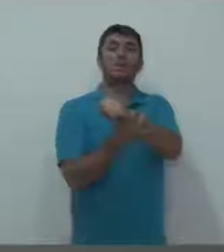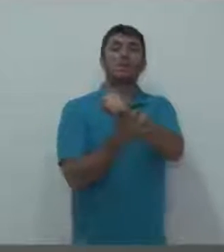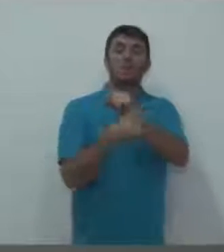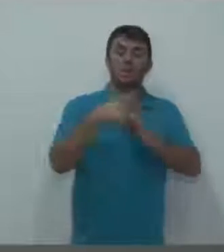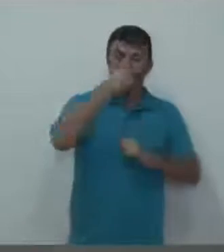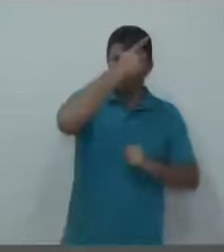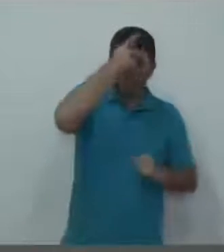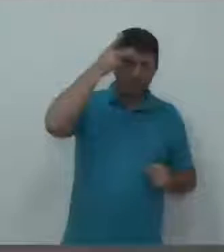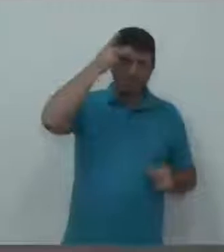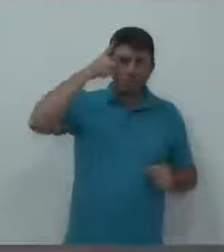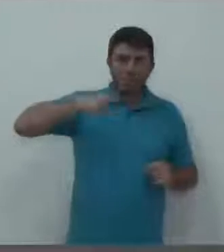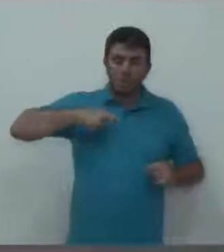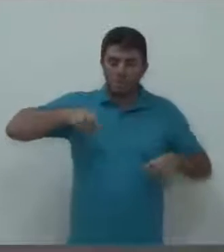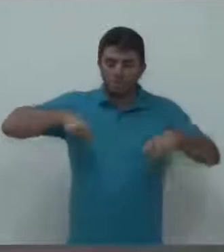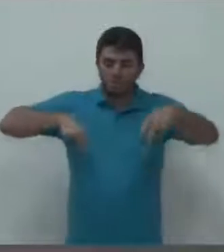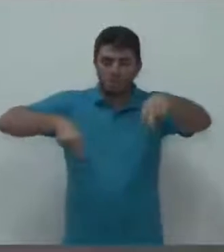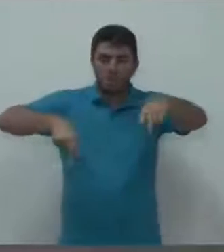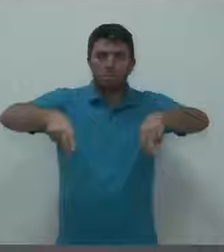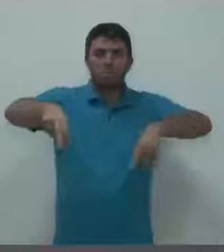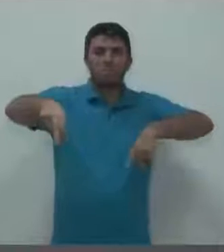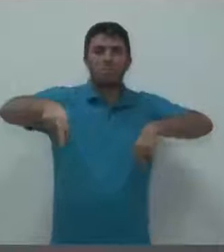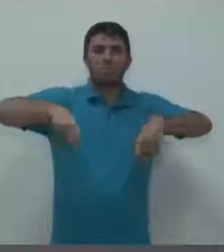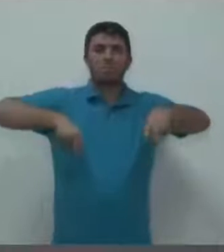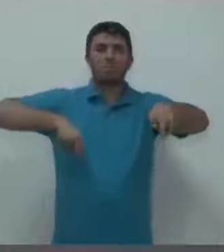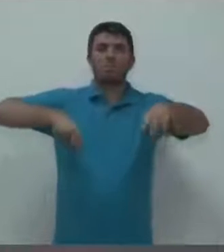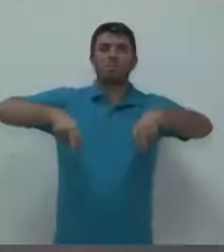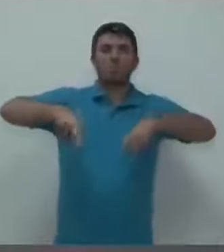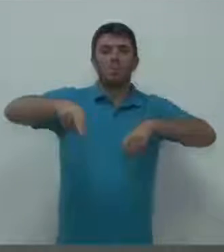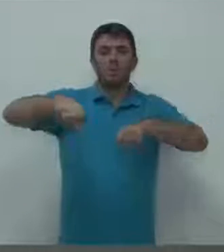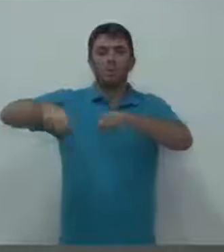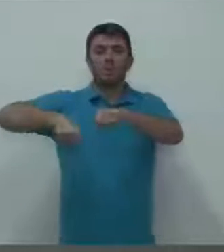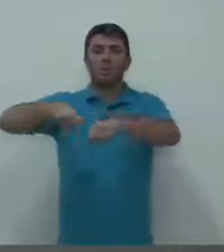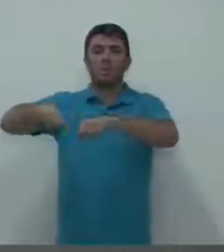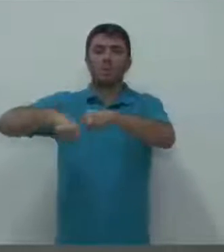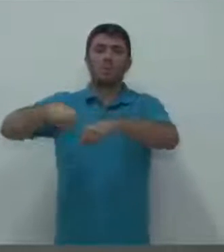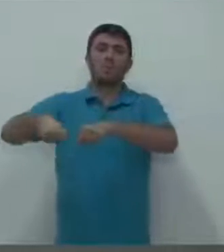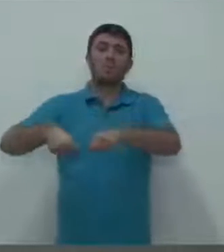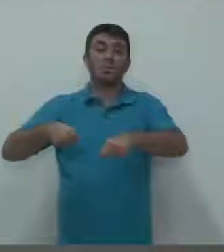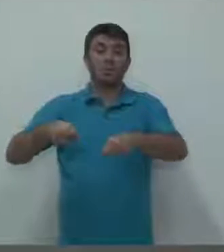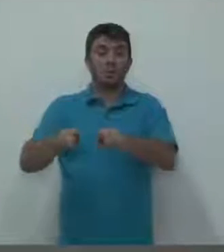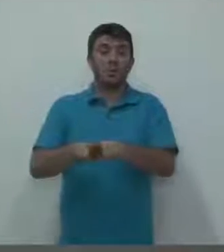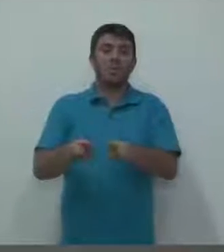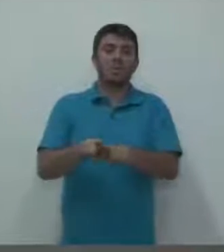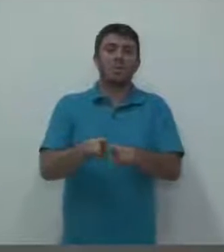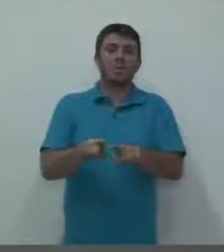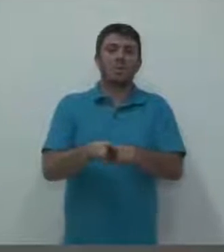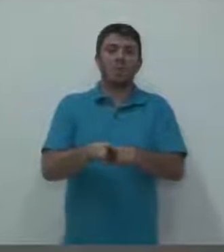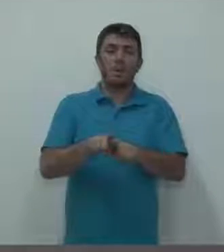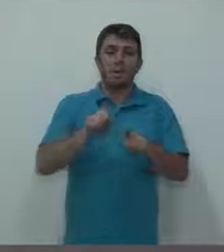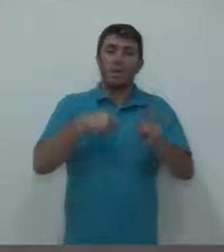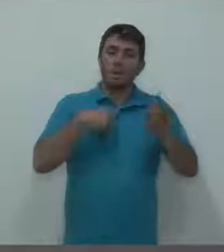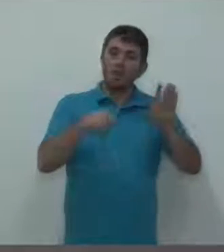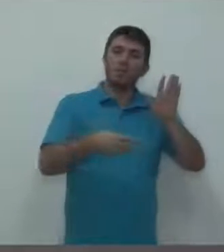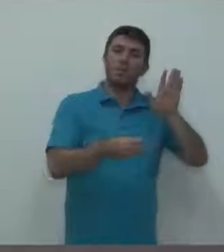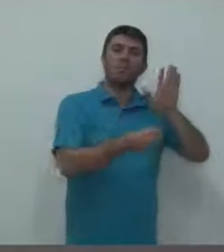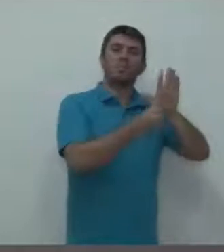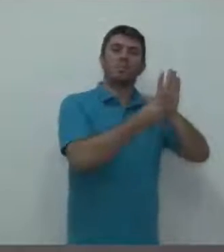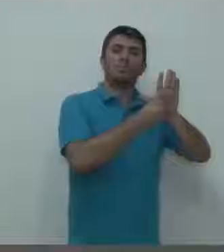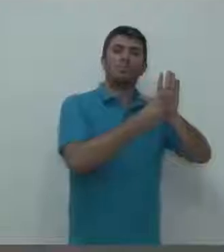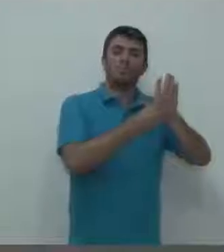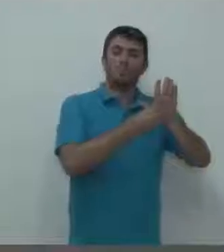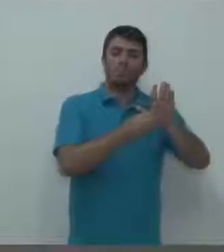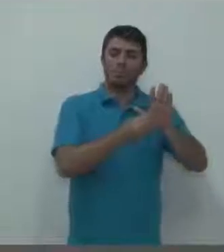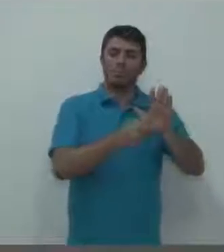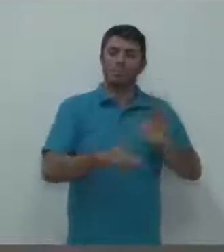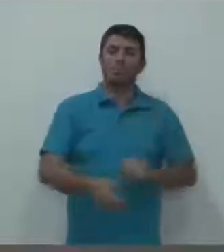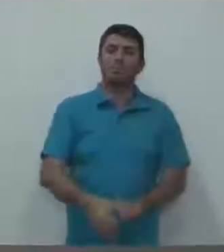transitam por essa rua. Então, para que todos saibam qual rua, qual emenda que a gente está conversando aqui. Por enquanto é